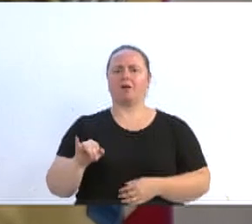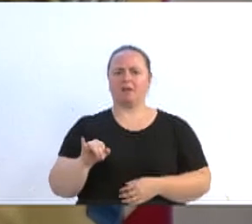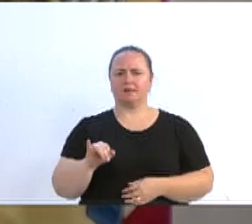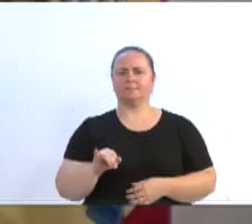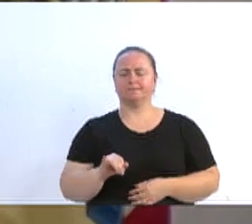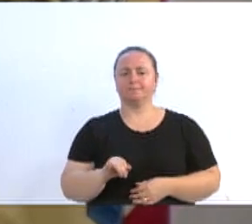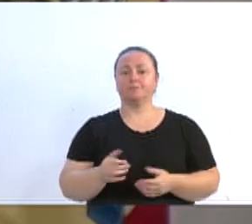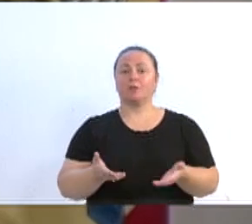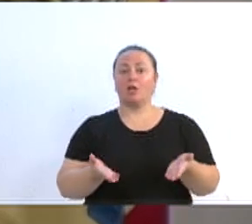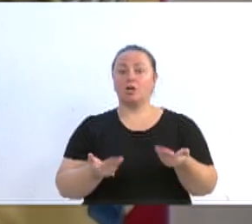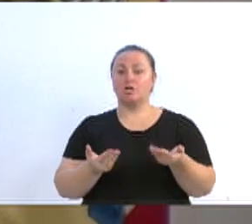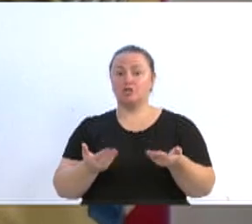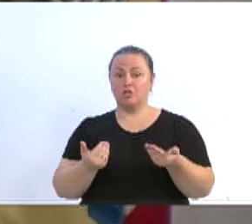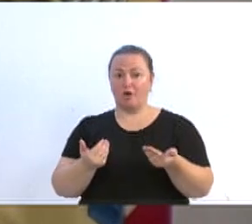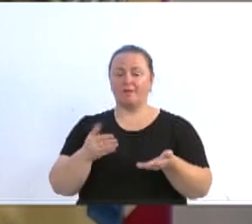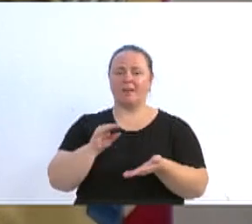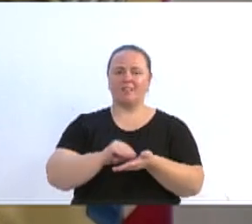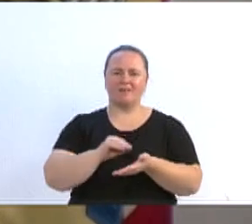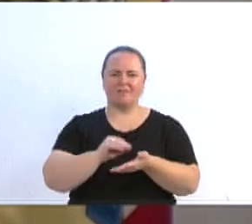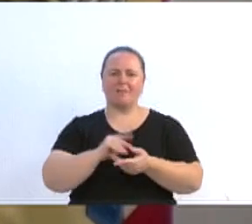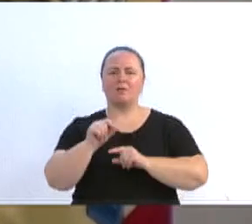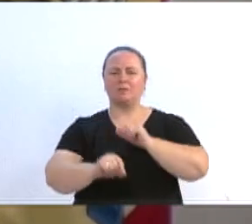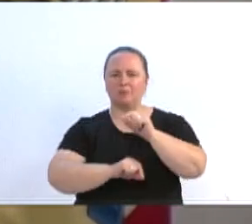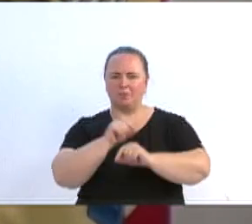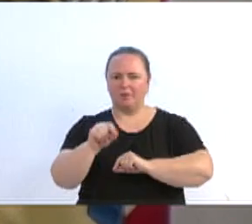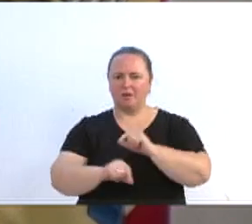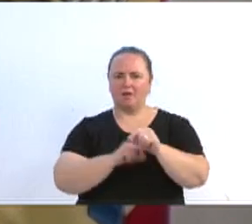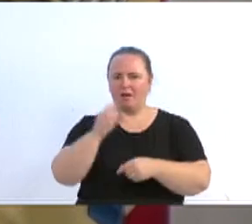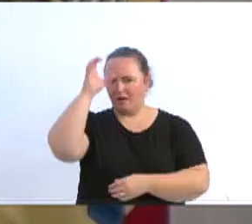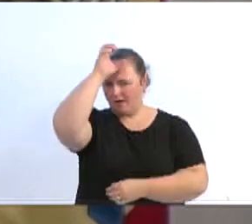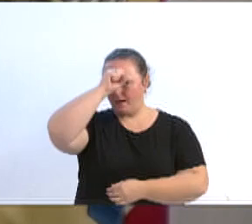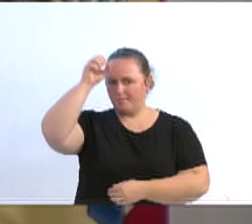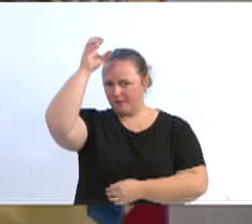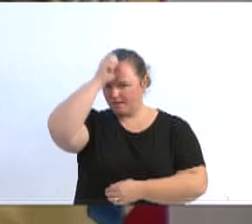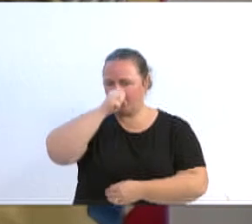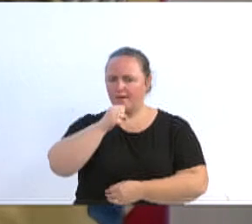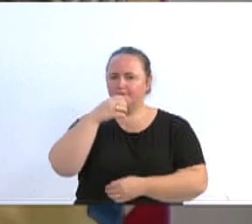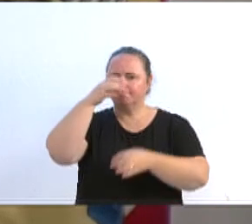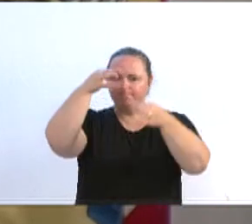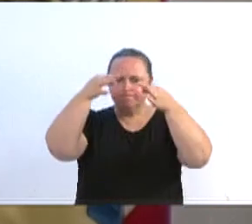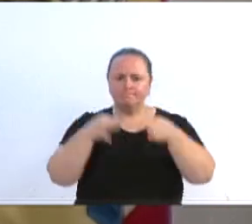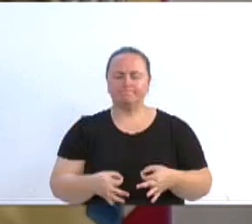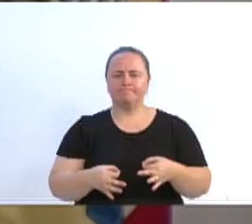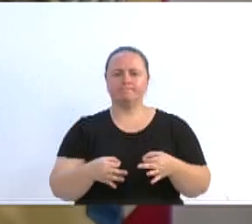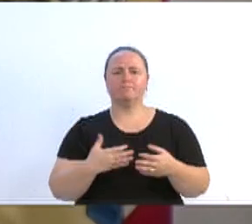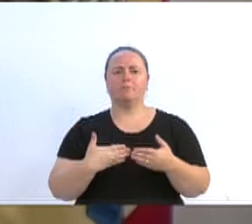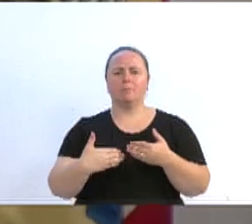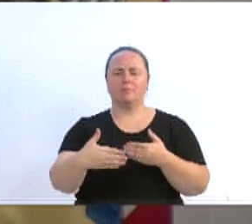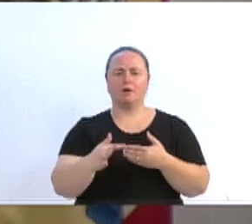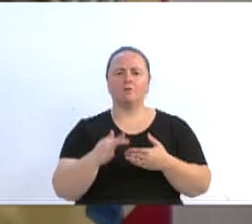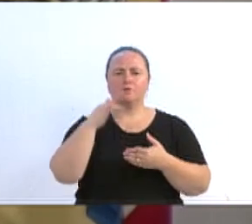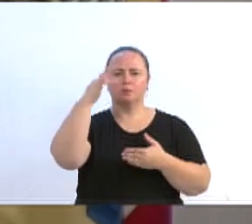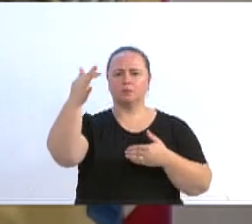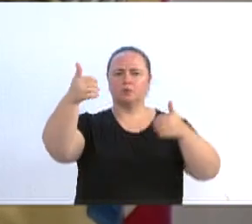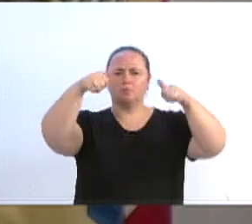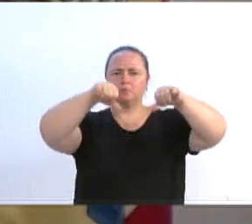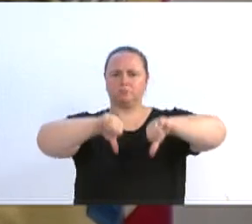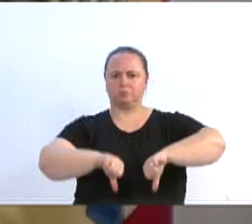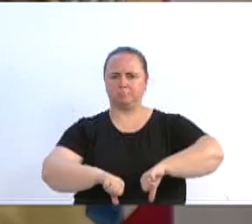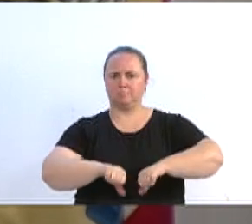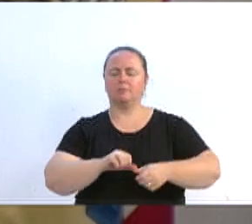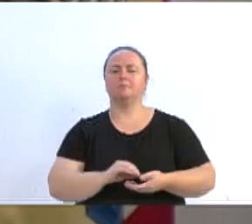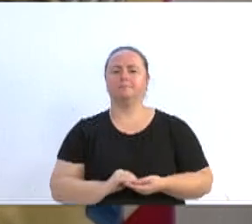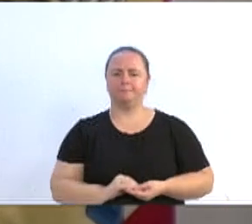não tiverem educação de qualidade, estamos todos fadados ao fracasso. Mesmo se